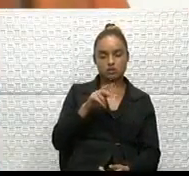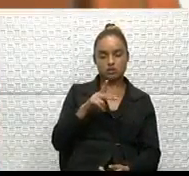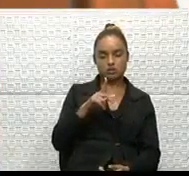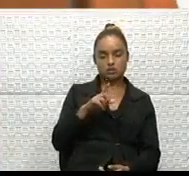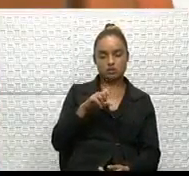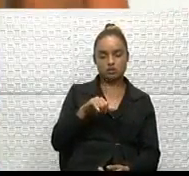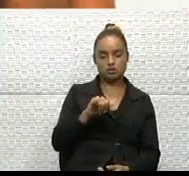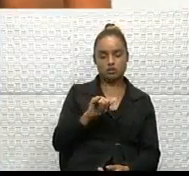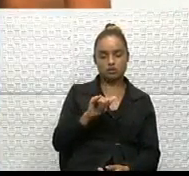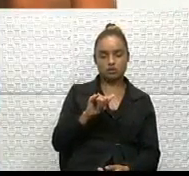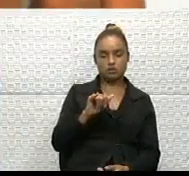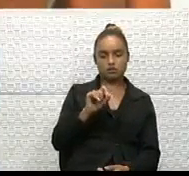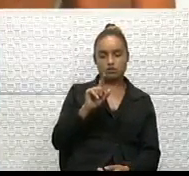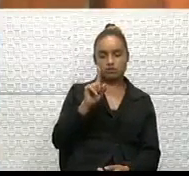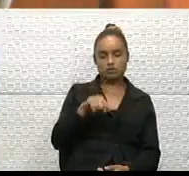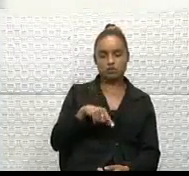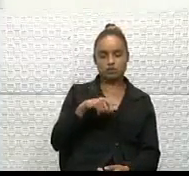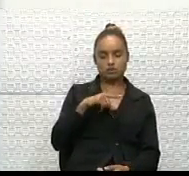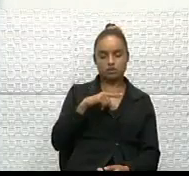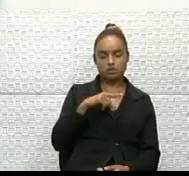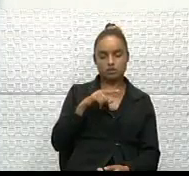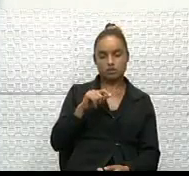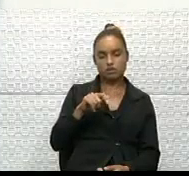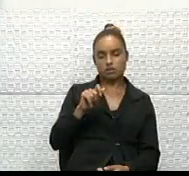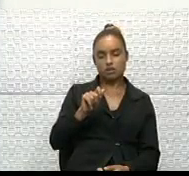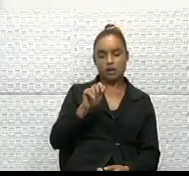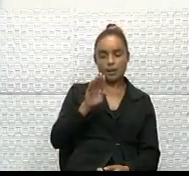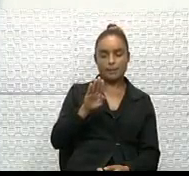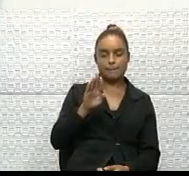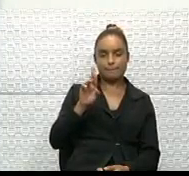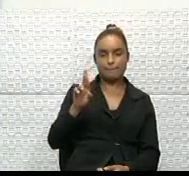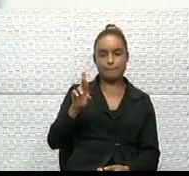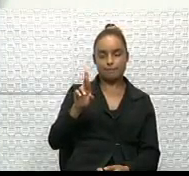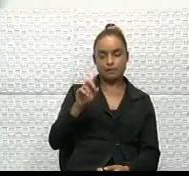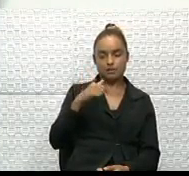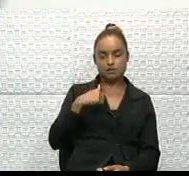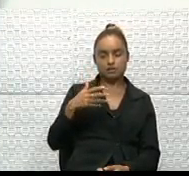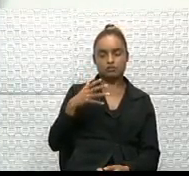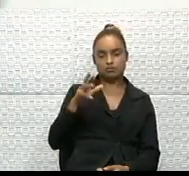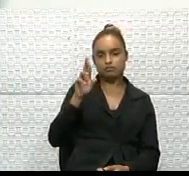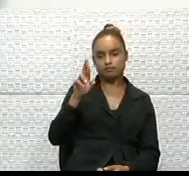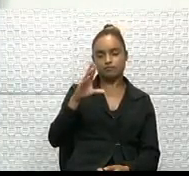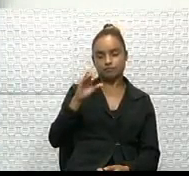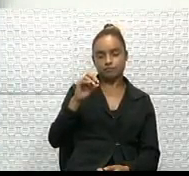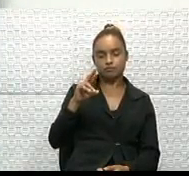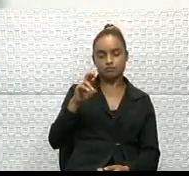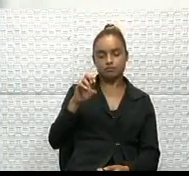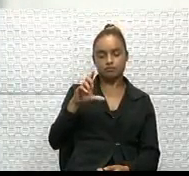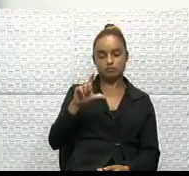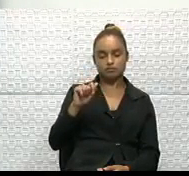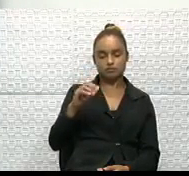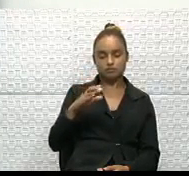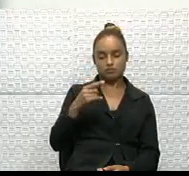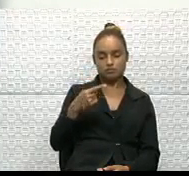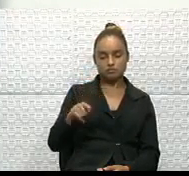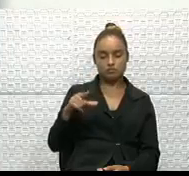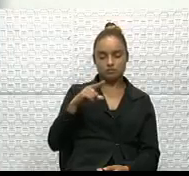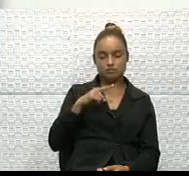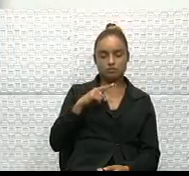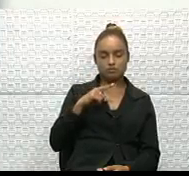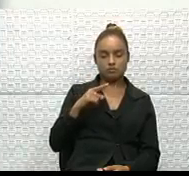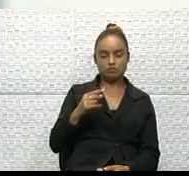essas opções, A, B e R. O que eu quero é o R, o coeficiente de correlação. Então, eu digito